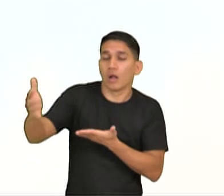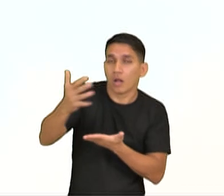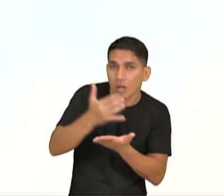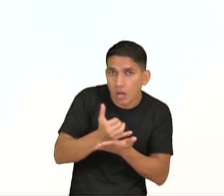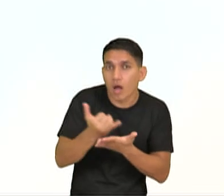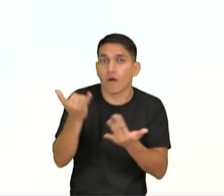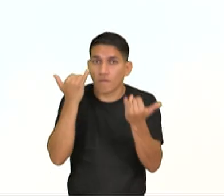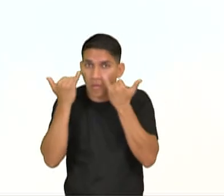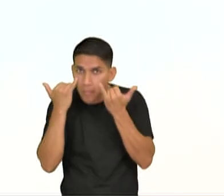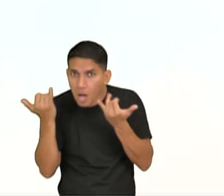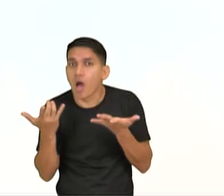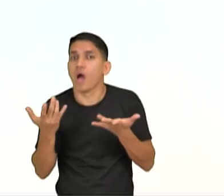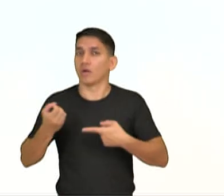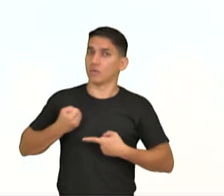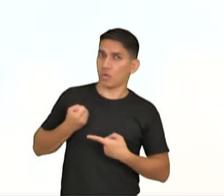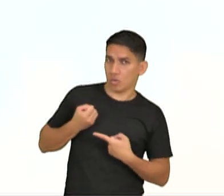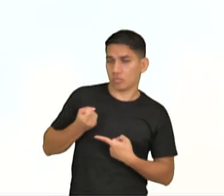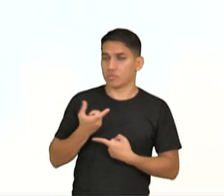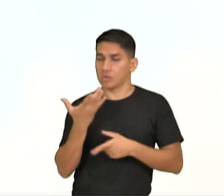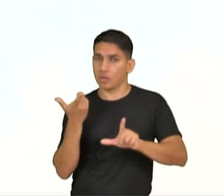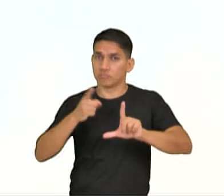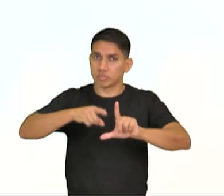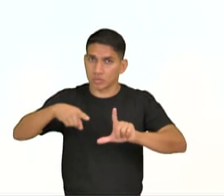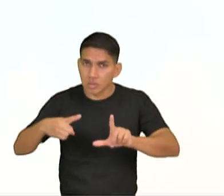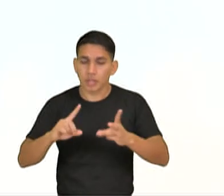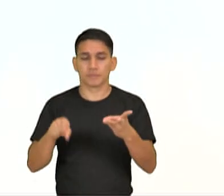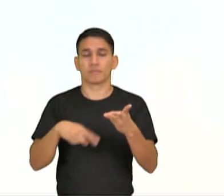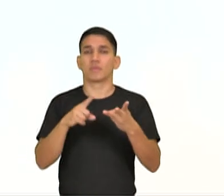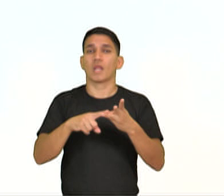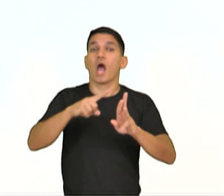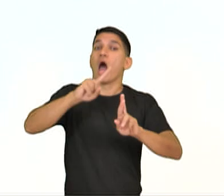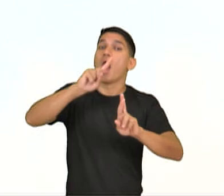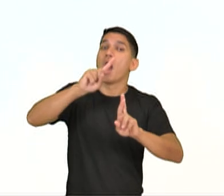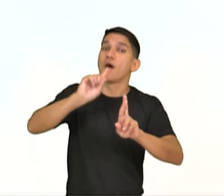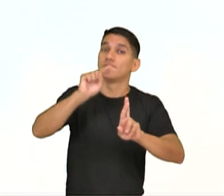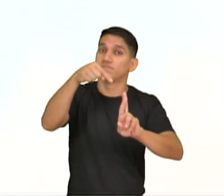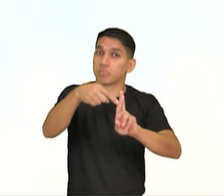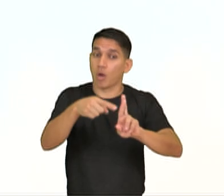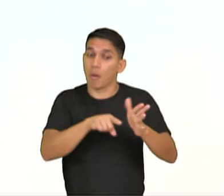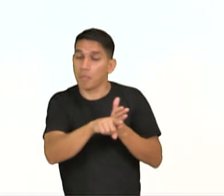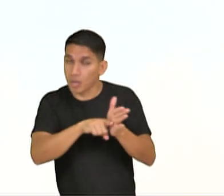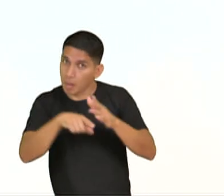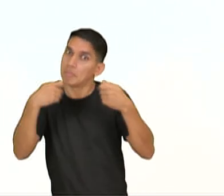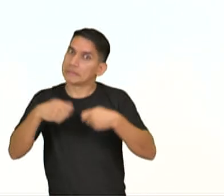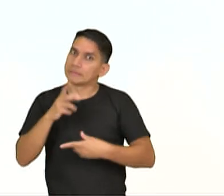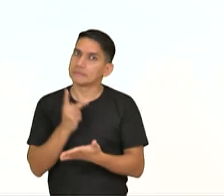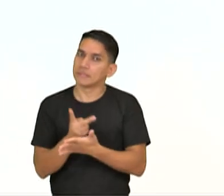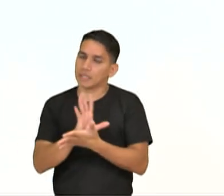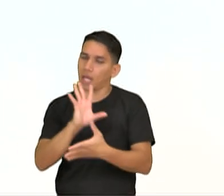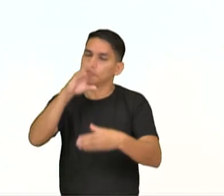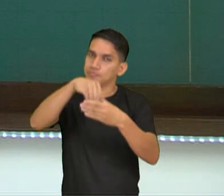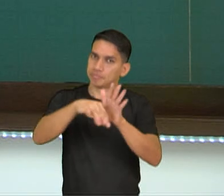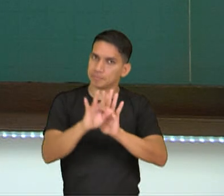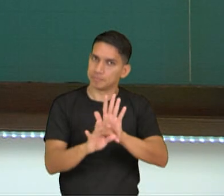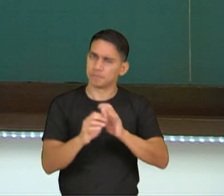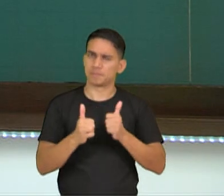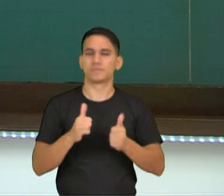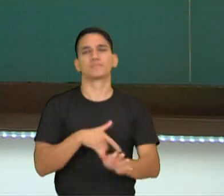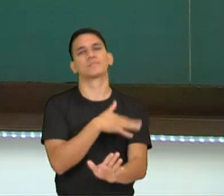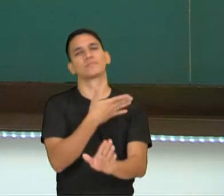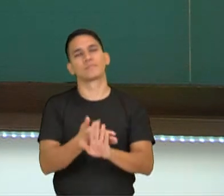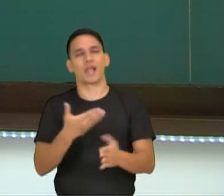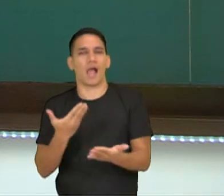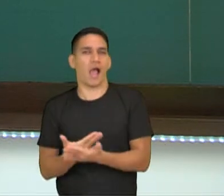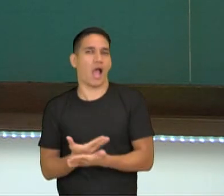estatísticas, numéricas. As fontes de pesquisas foram citadas, tenho que mencionar sempre as fontes, certo? Então, nessa aula,